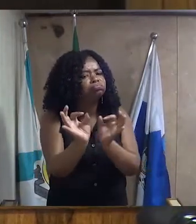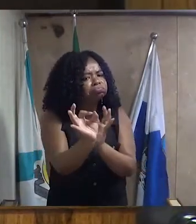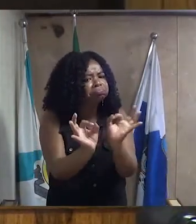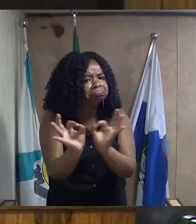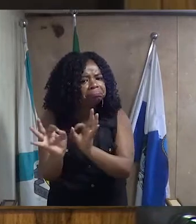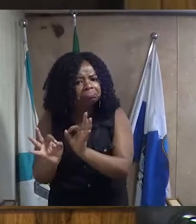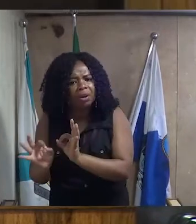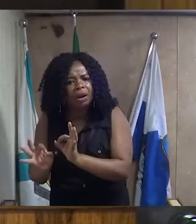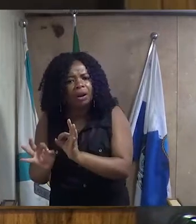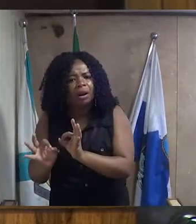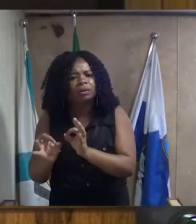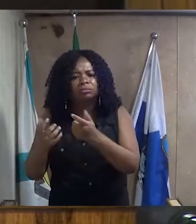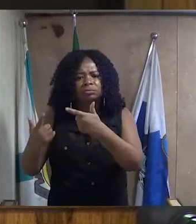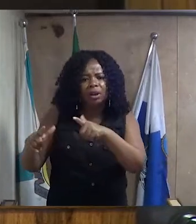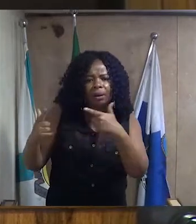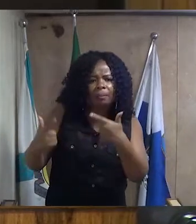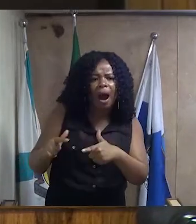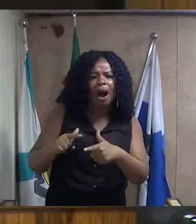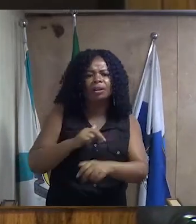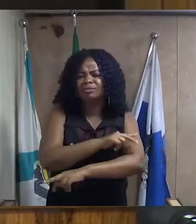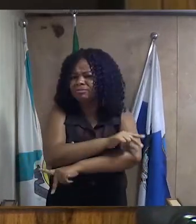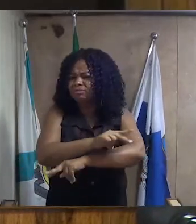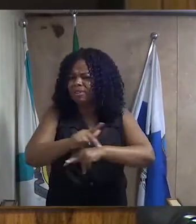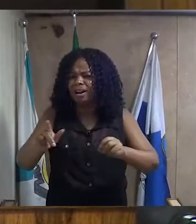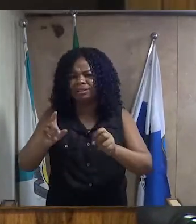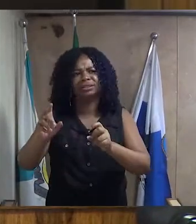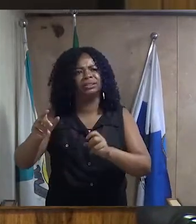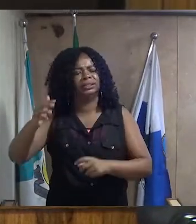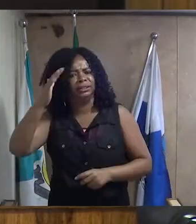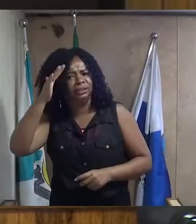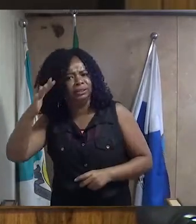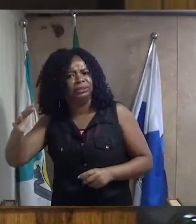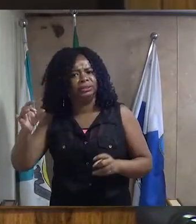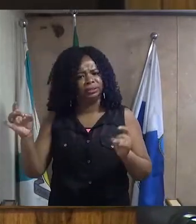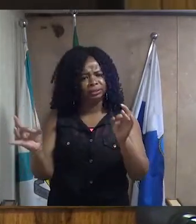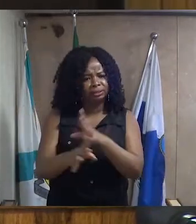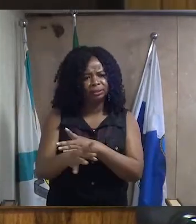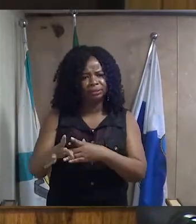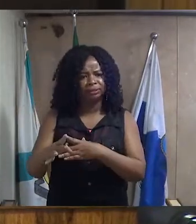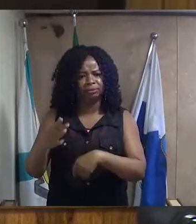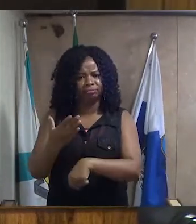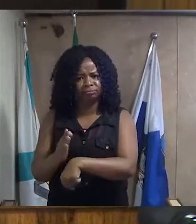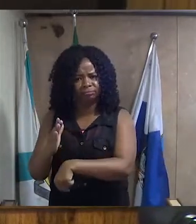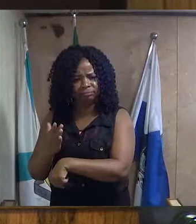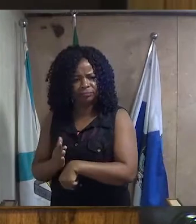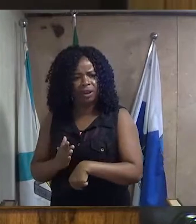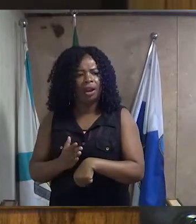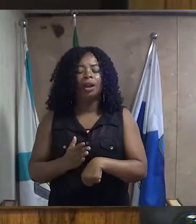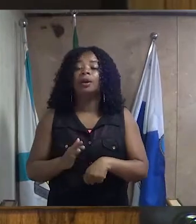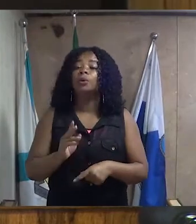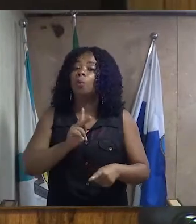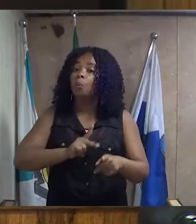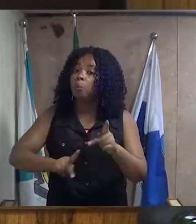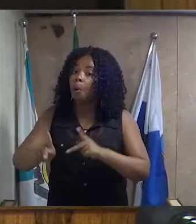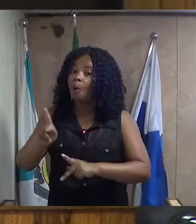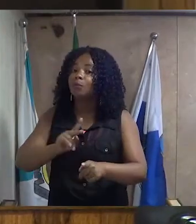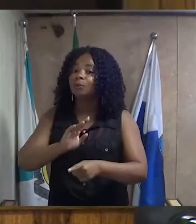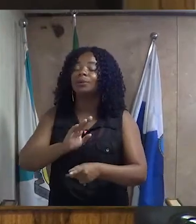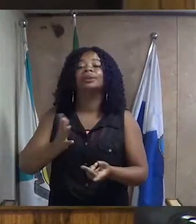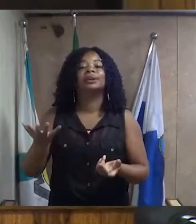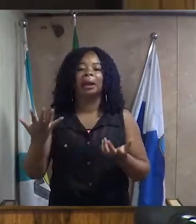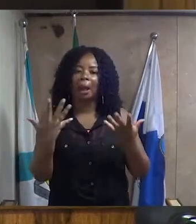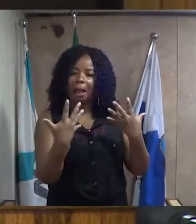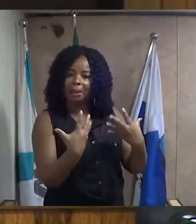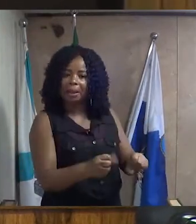trabalho, muitas realizações e quem ganha é a população. Parabenizo a todos que aqui